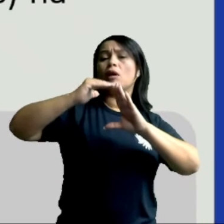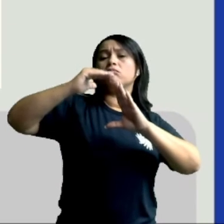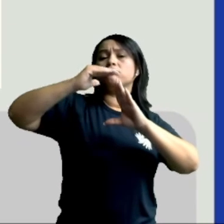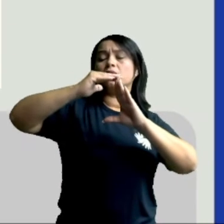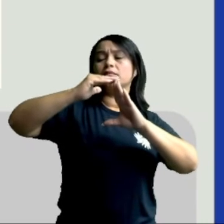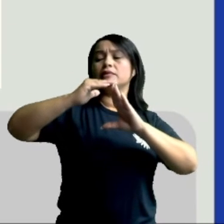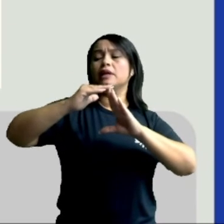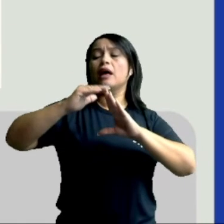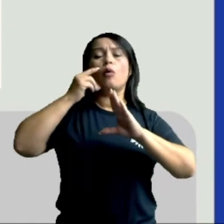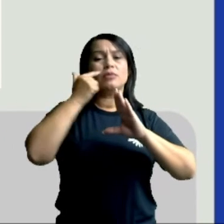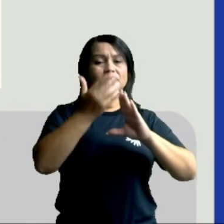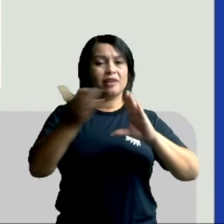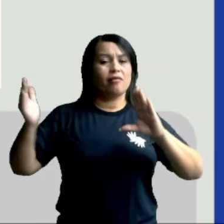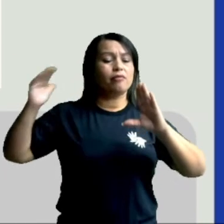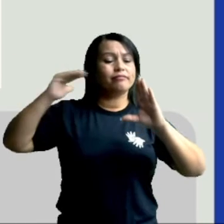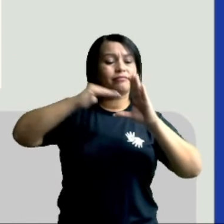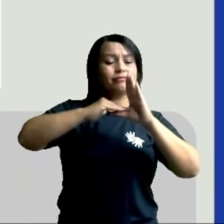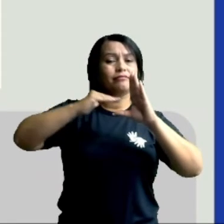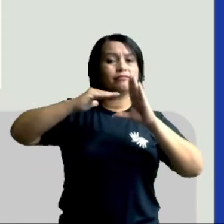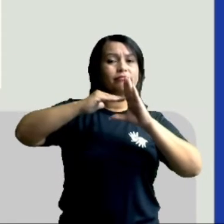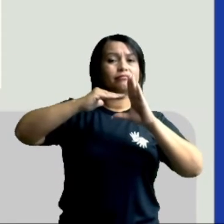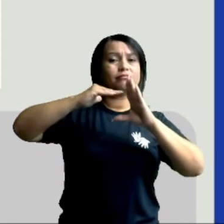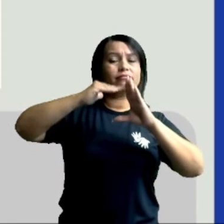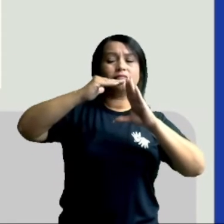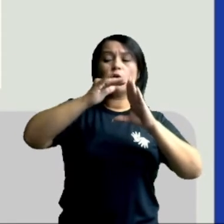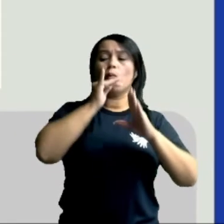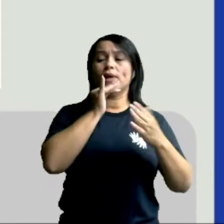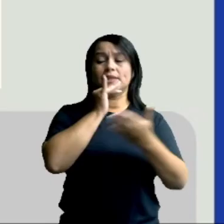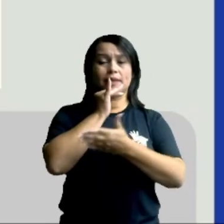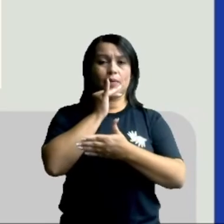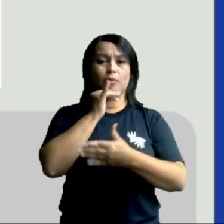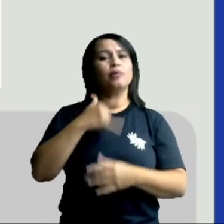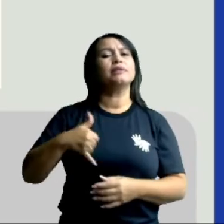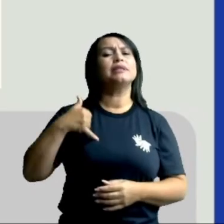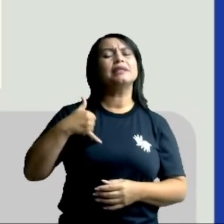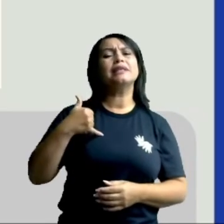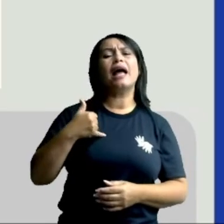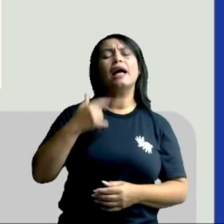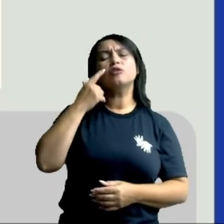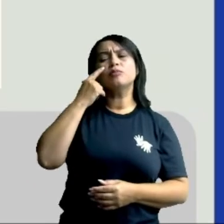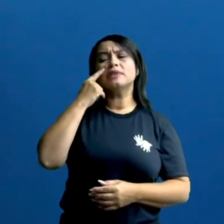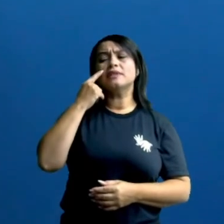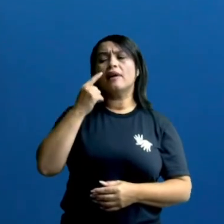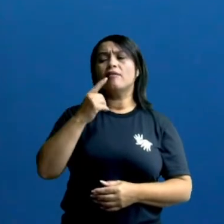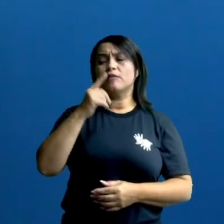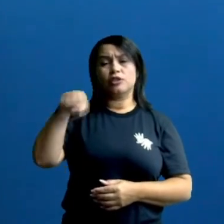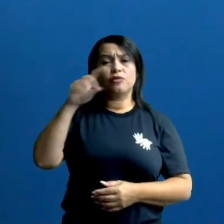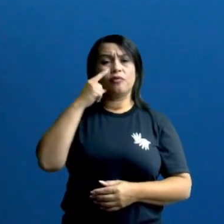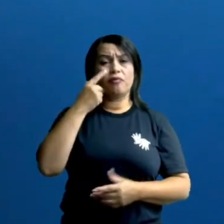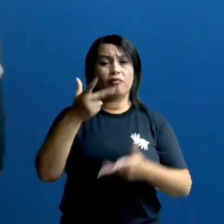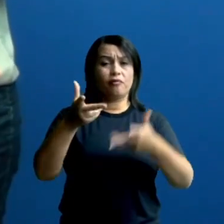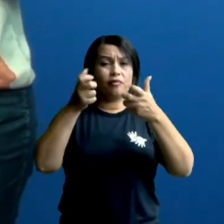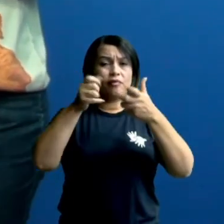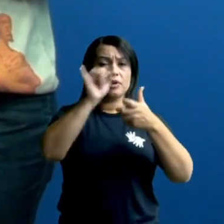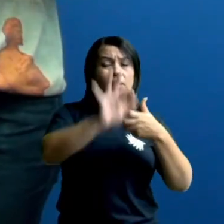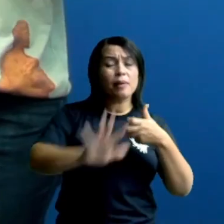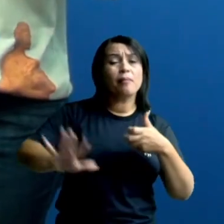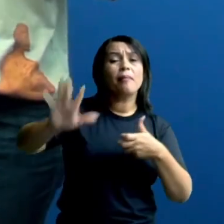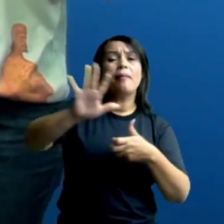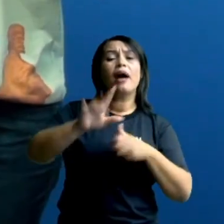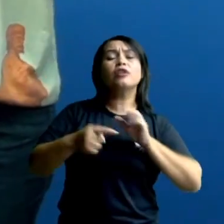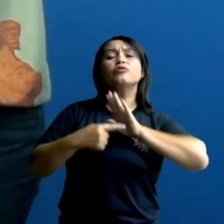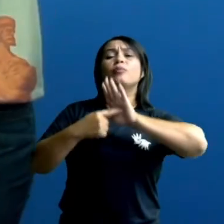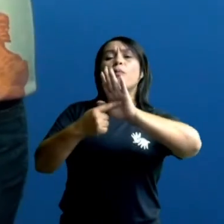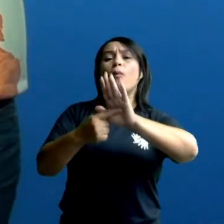Aí aqui a gente tem um exemplo de pirâmide etária. Nesse formatozinho que vocês estão visualizando aí, que